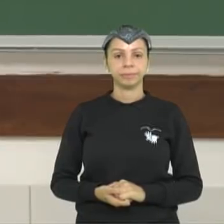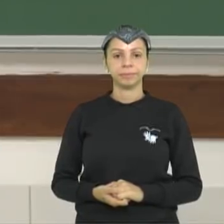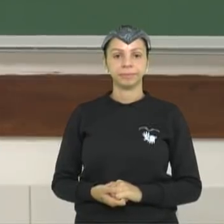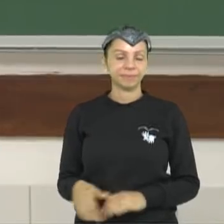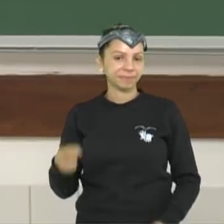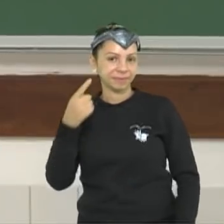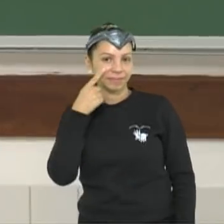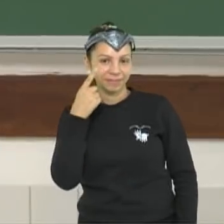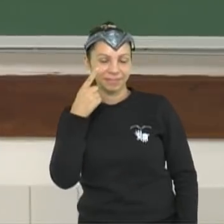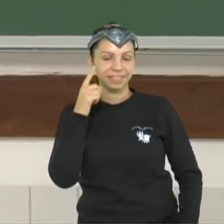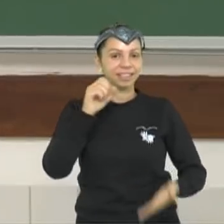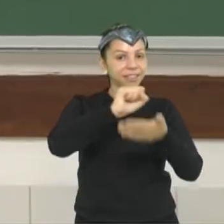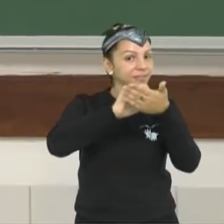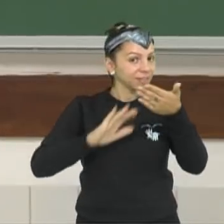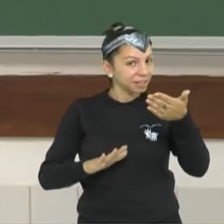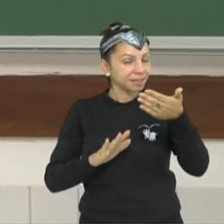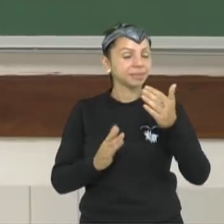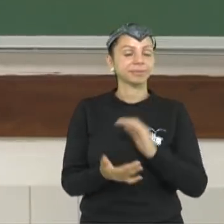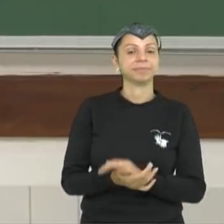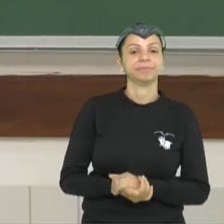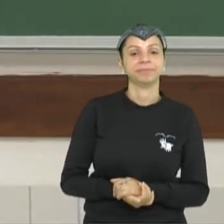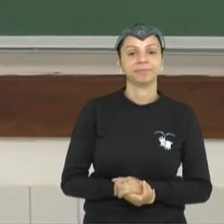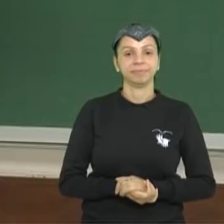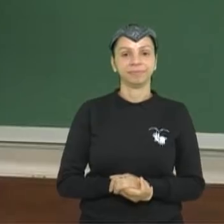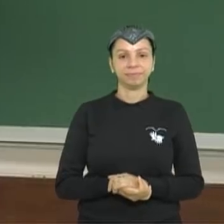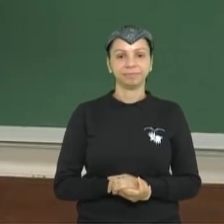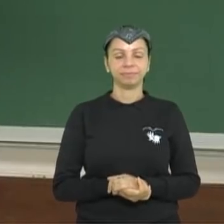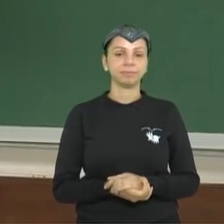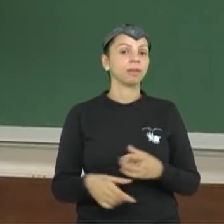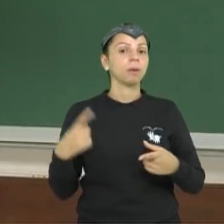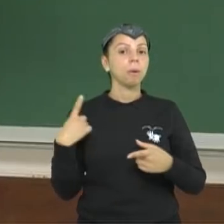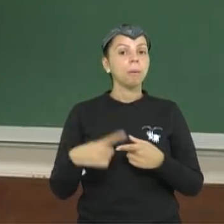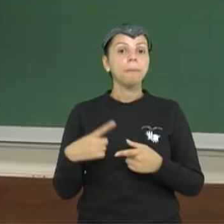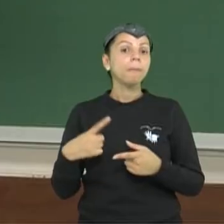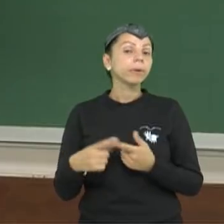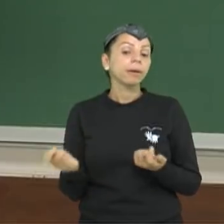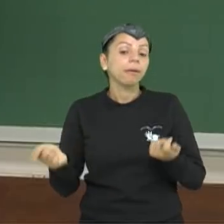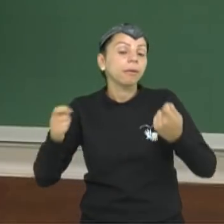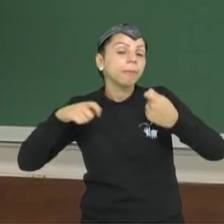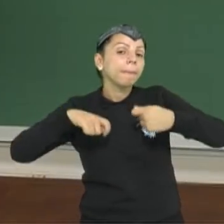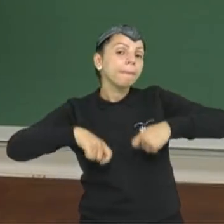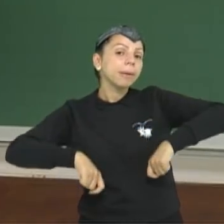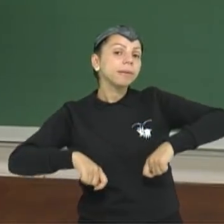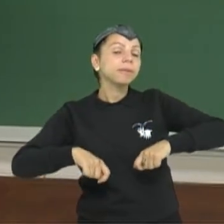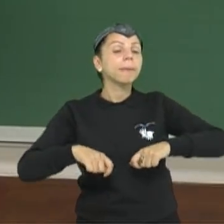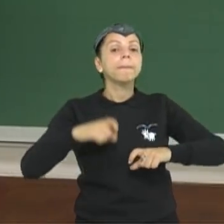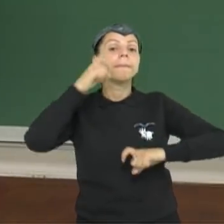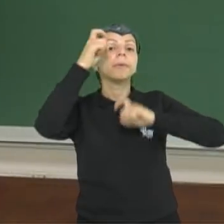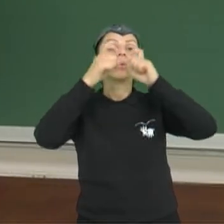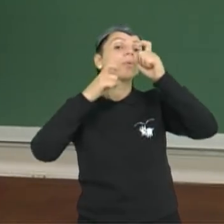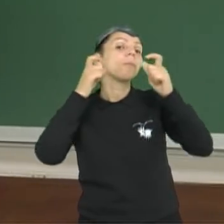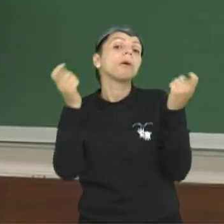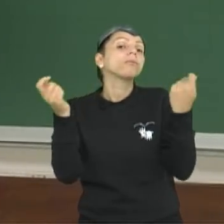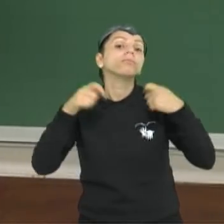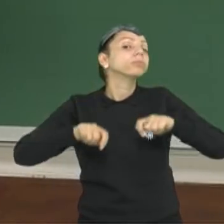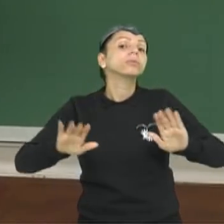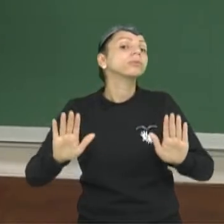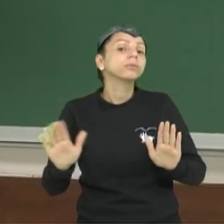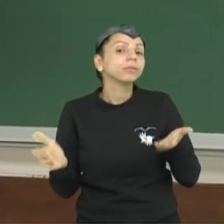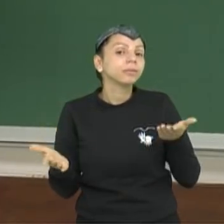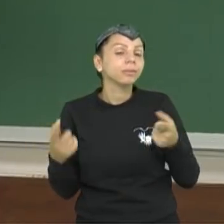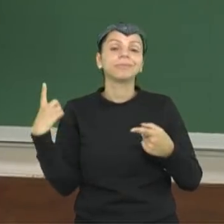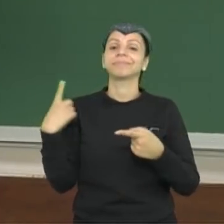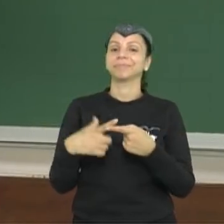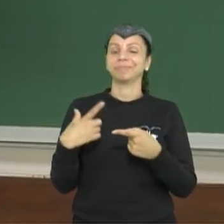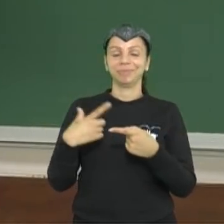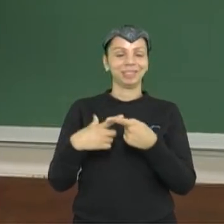Vamos conferir o exercício, então? E aí, por que que ela não precisa ficar preocupada? Porque